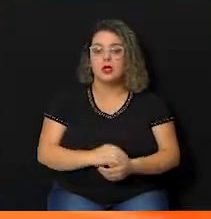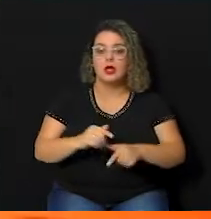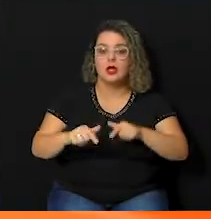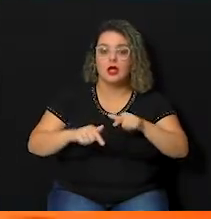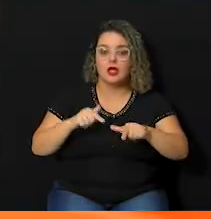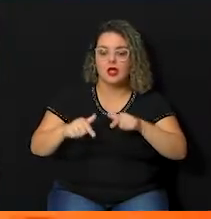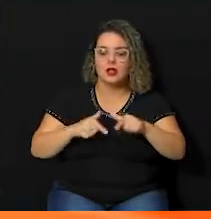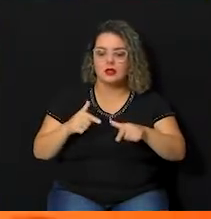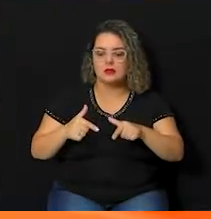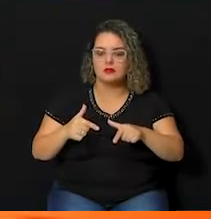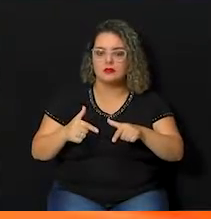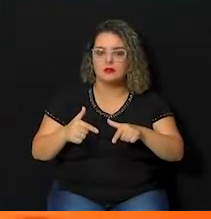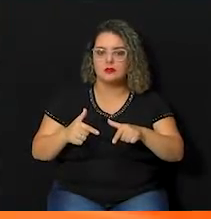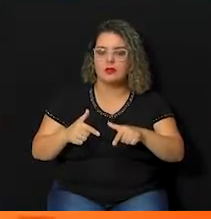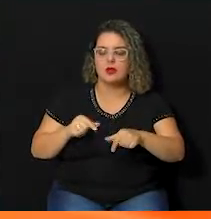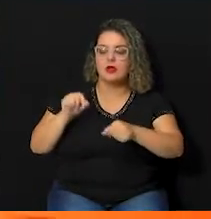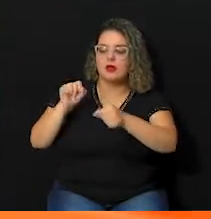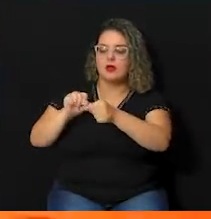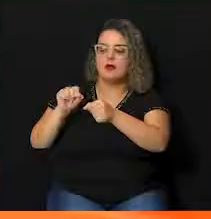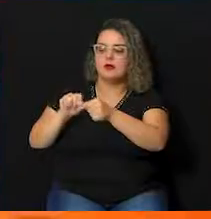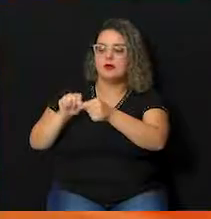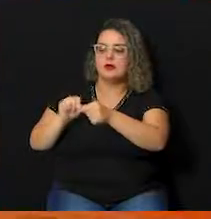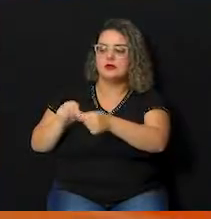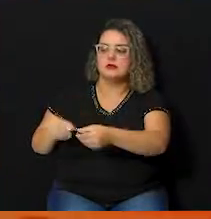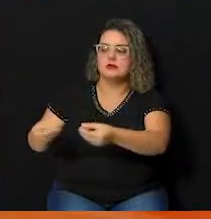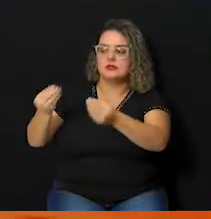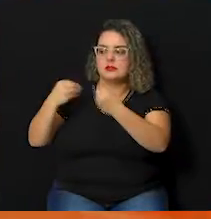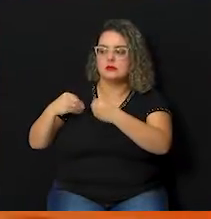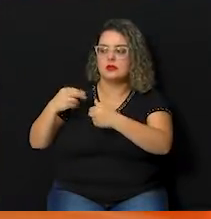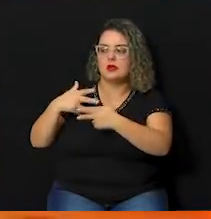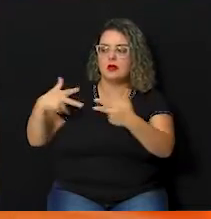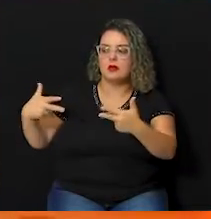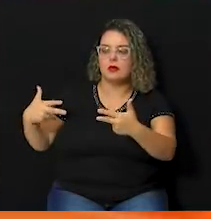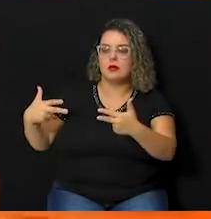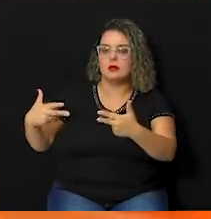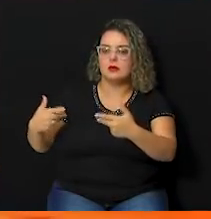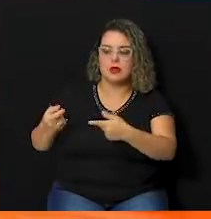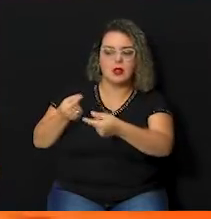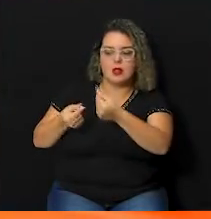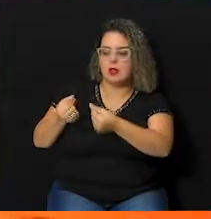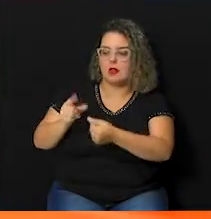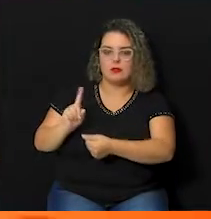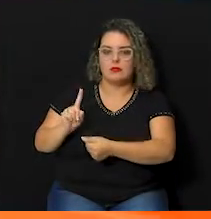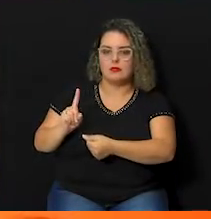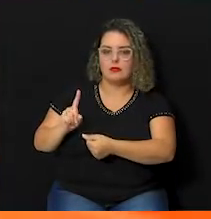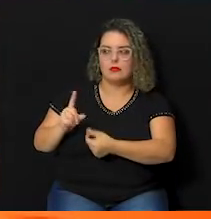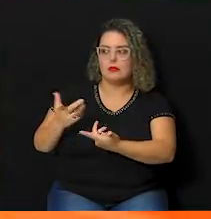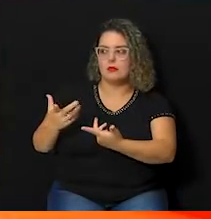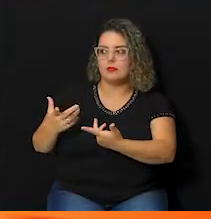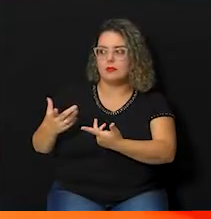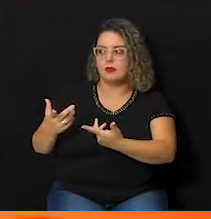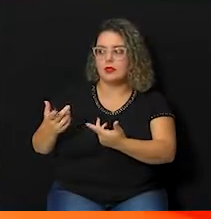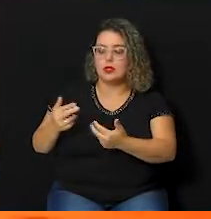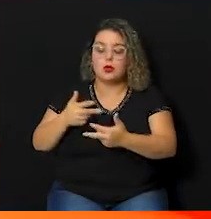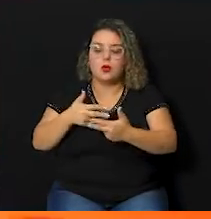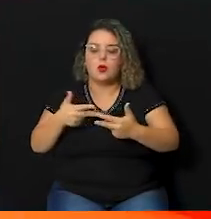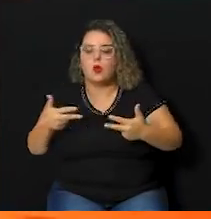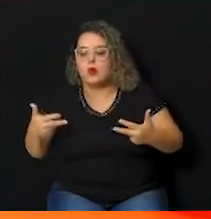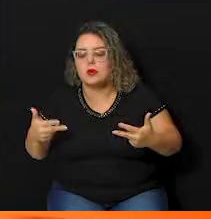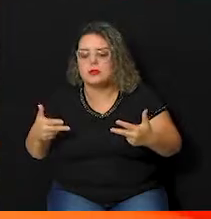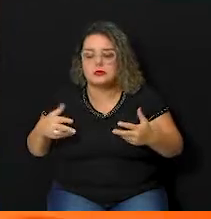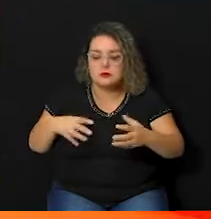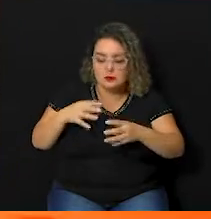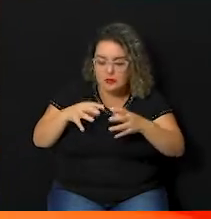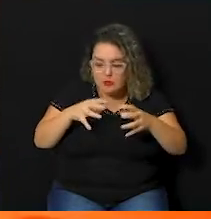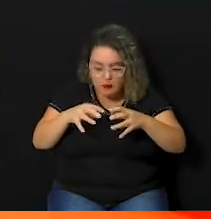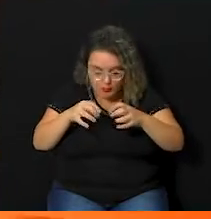de favores. Então, ele não pega dinheiro, só que assim, ele troca itens mágicos, tá? É um mundo meio assim,